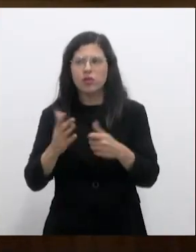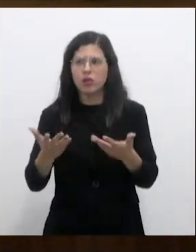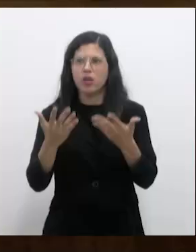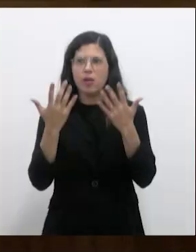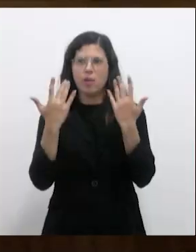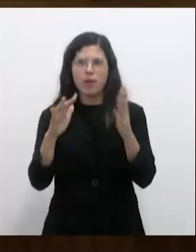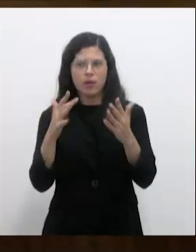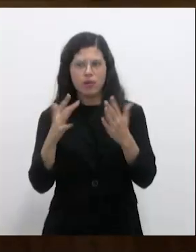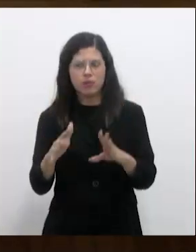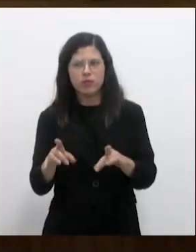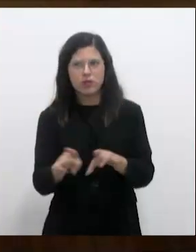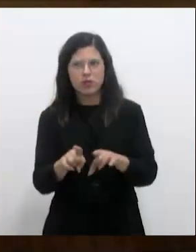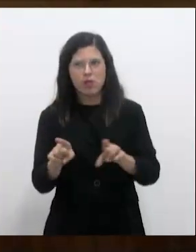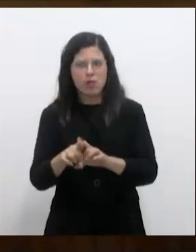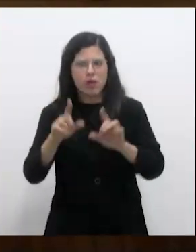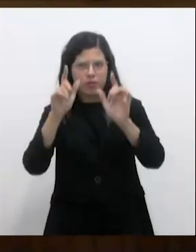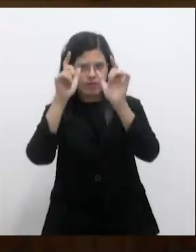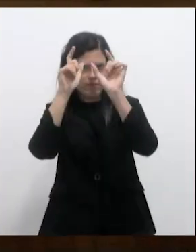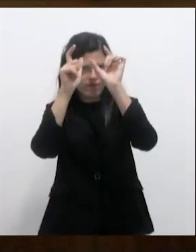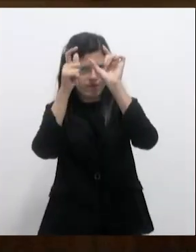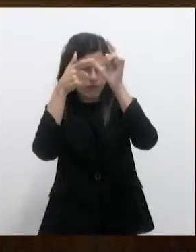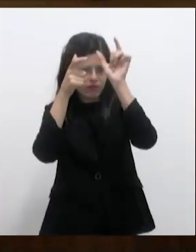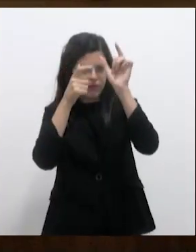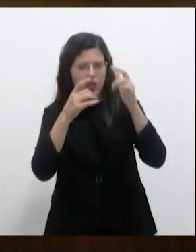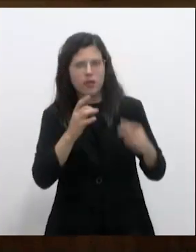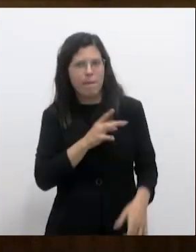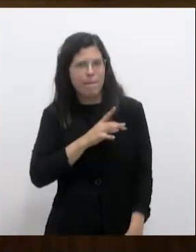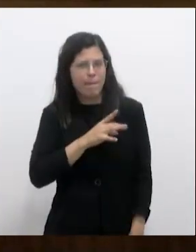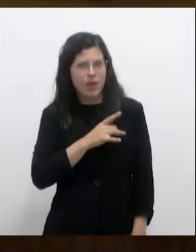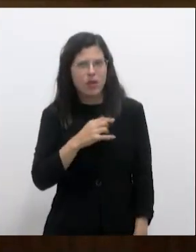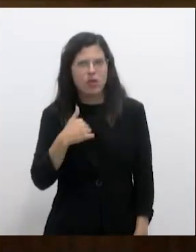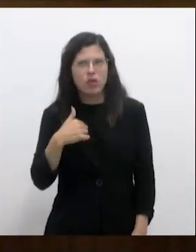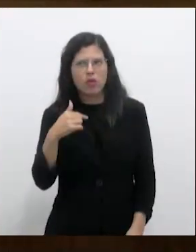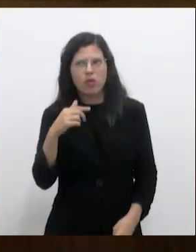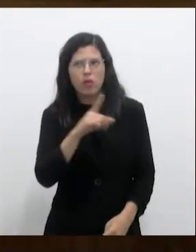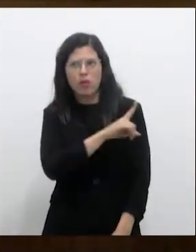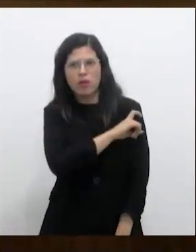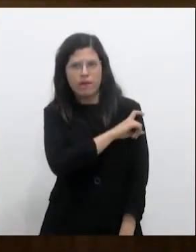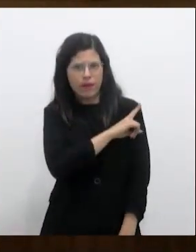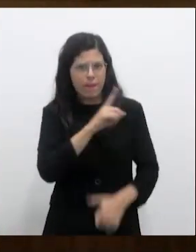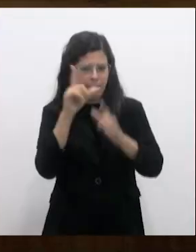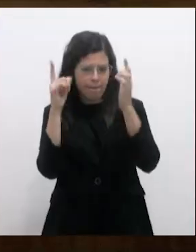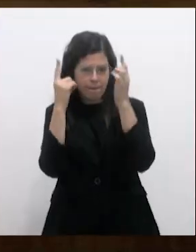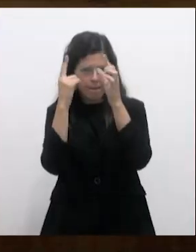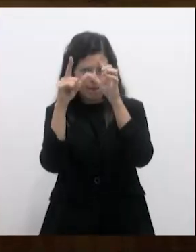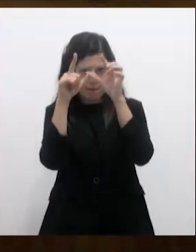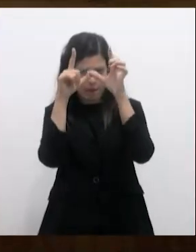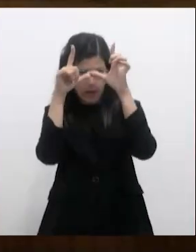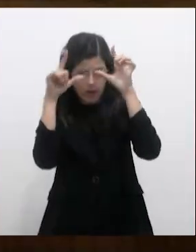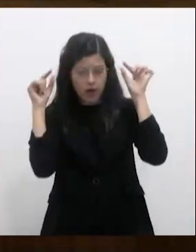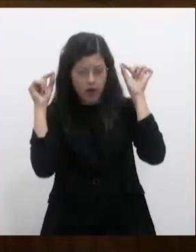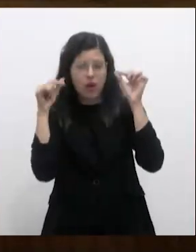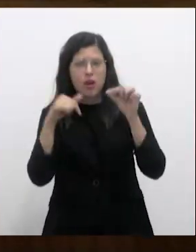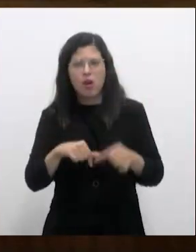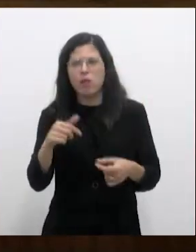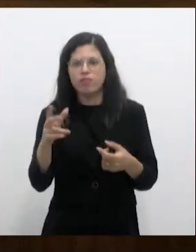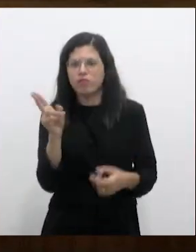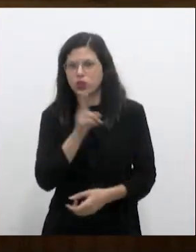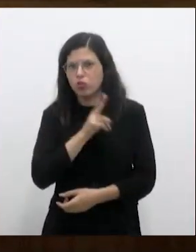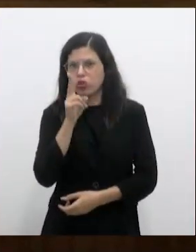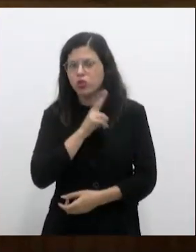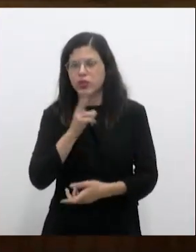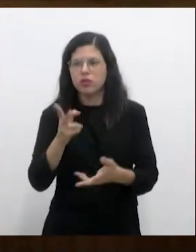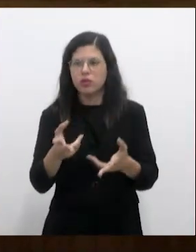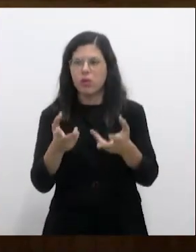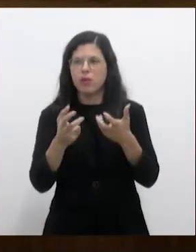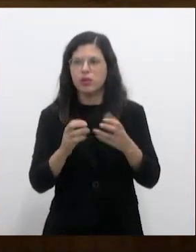que a síndrome do pânico também, porque eu, enquanto enfermeira emergencista, presidente, observei em todas as unidades de emergência.